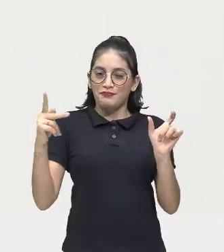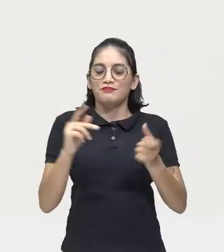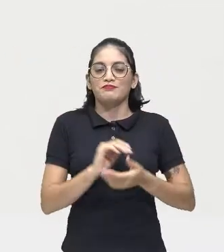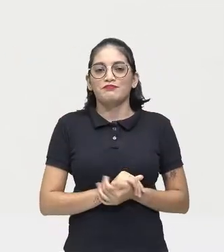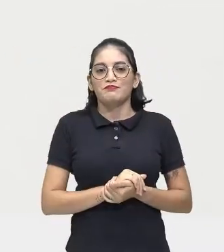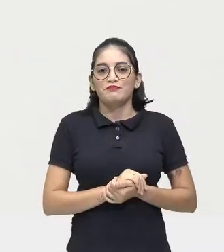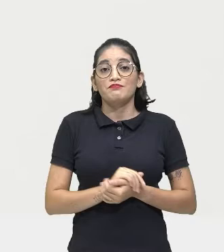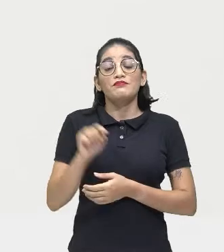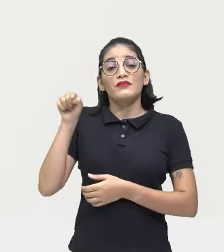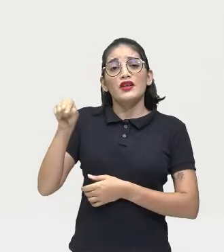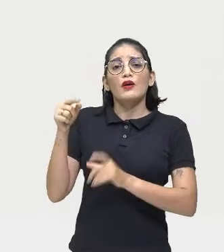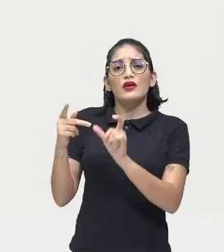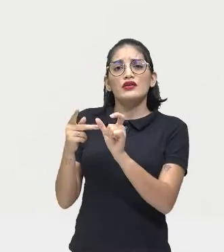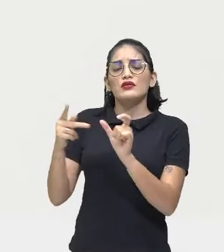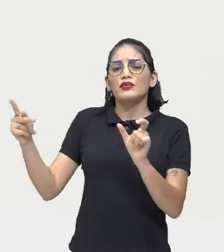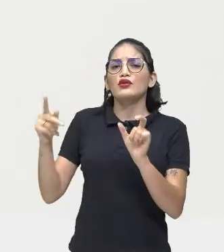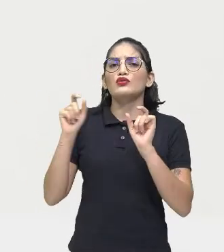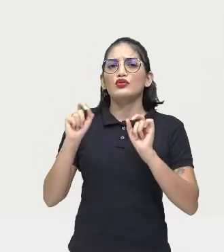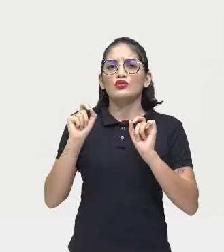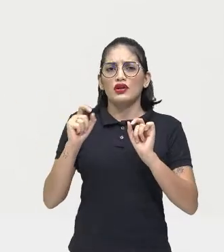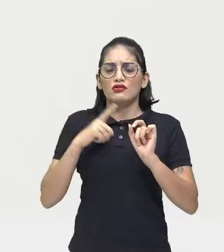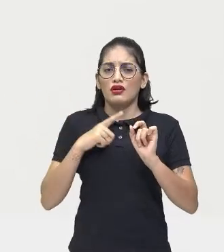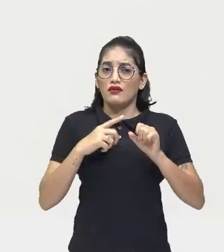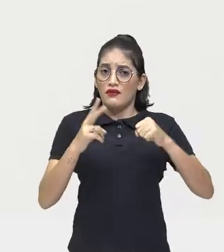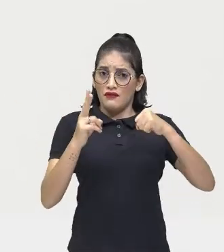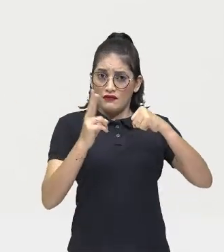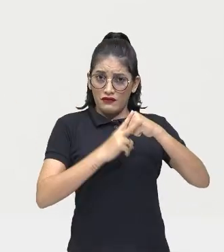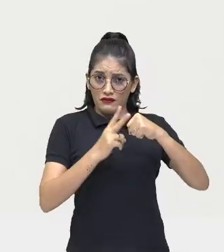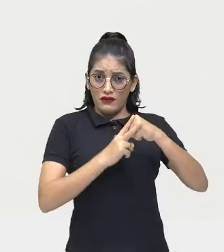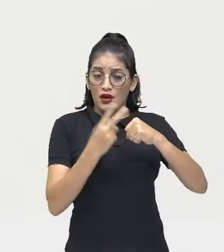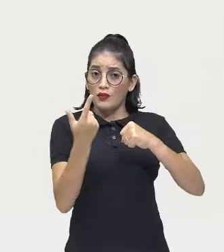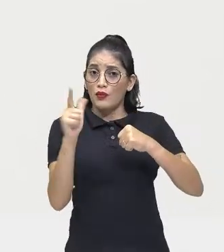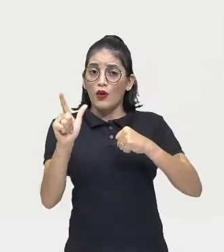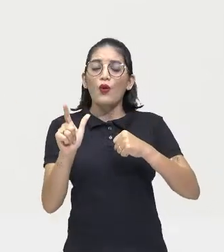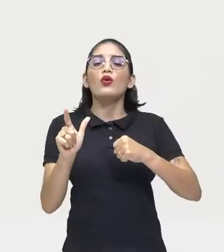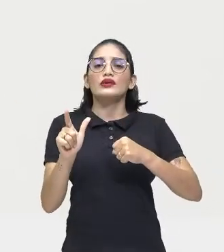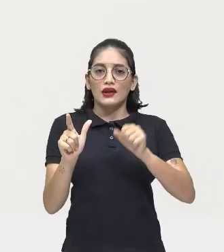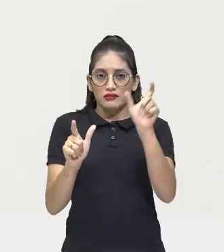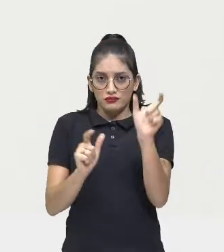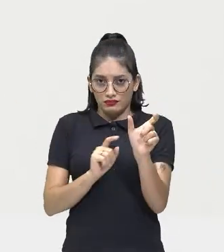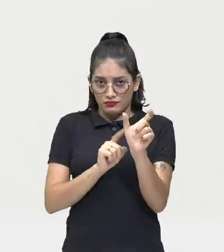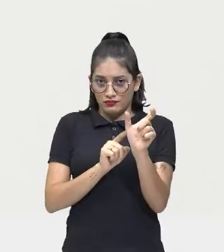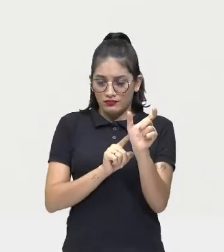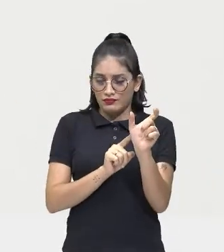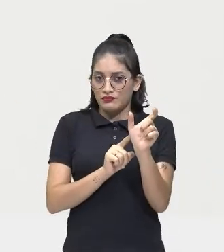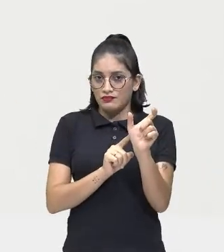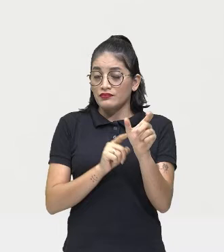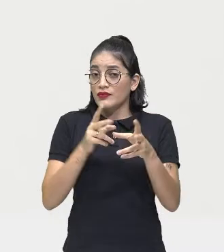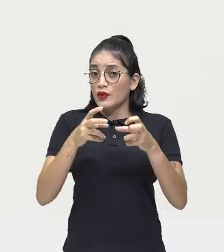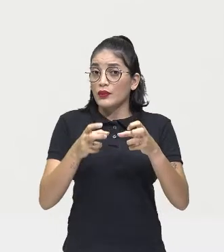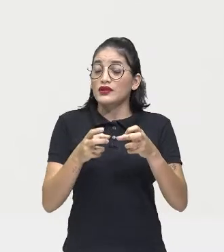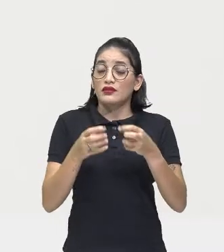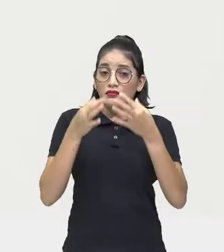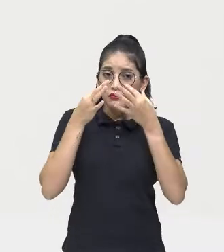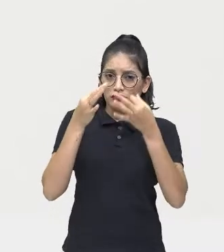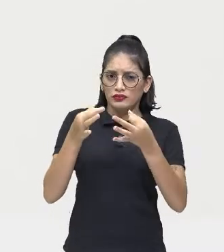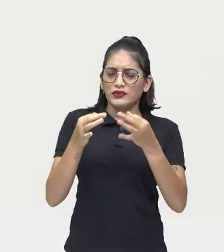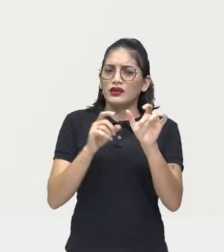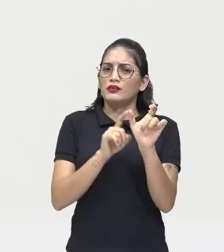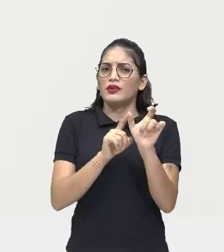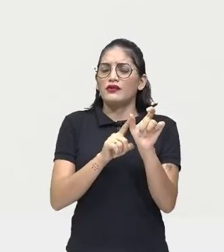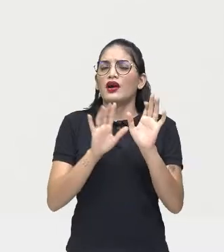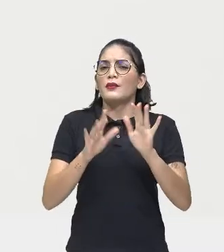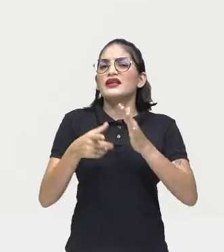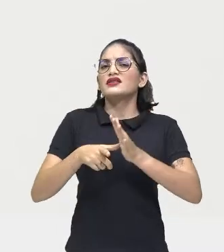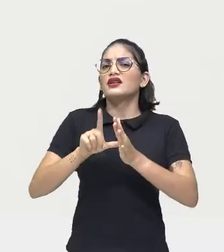Esse predicado aqui ele é composto por um verbo e uma outra palavra. E aí nós temos que observar bem esse verbo. Mas vamos observar